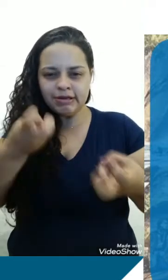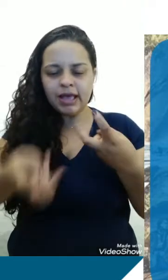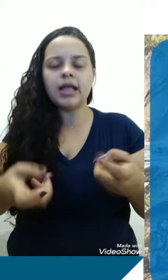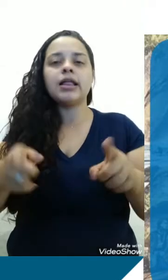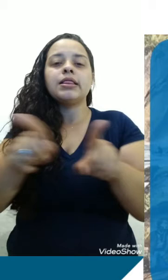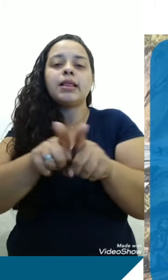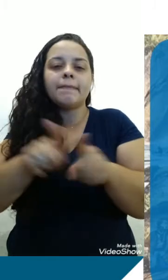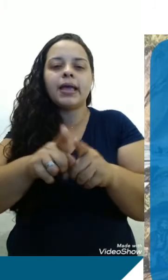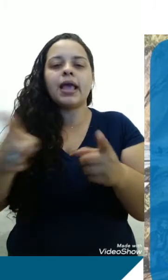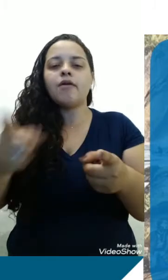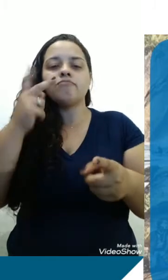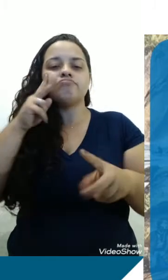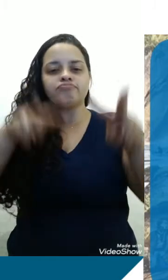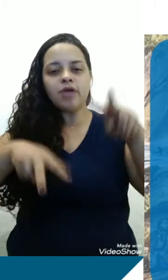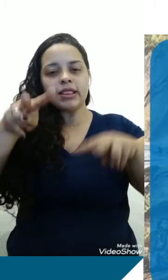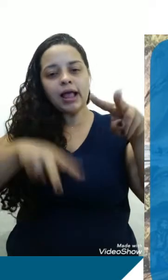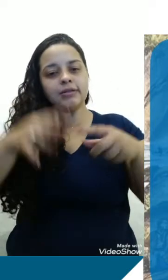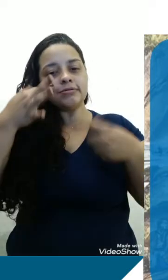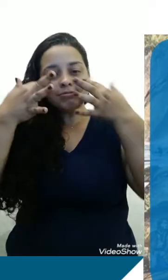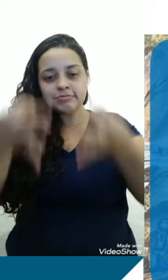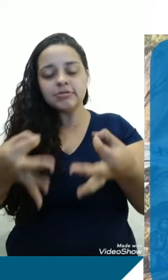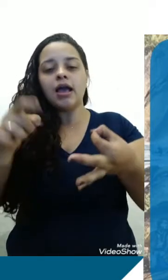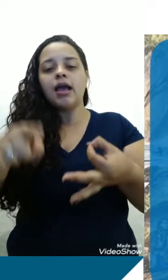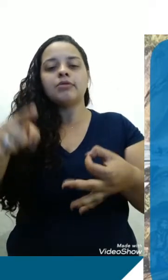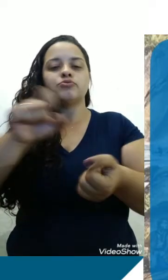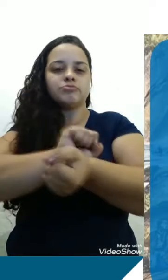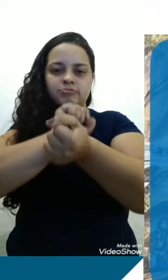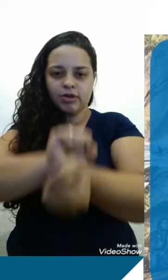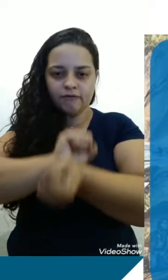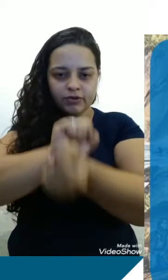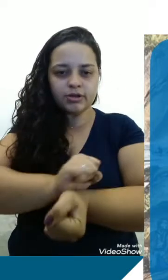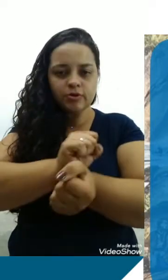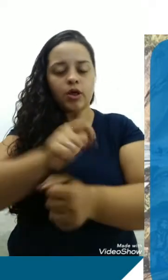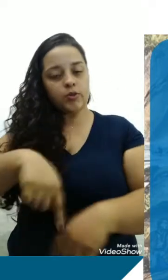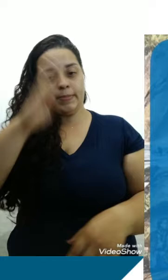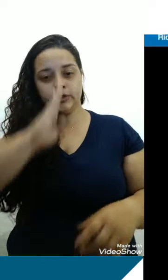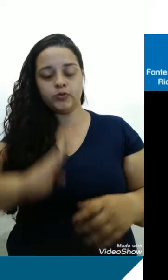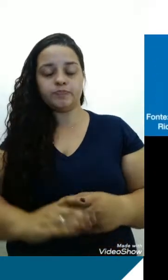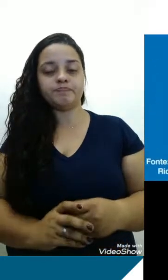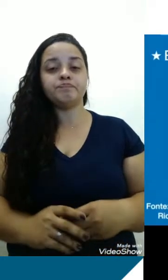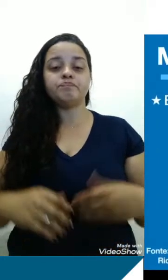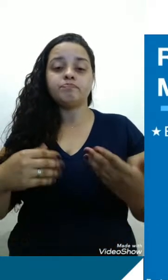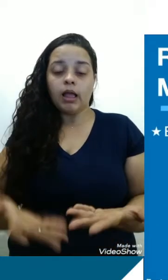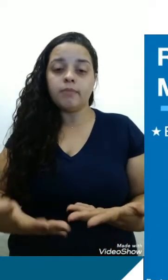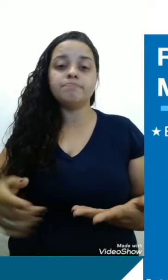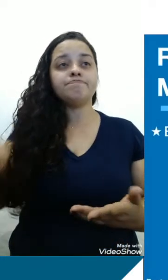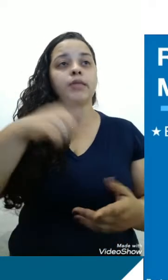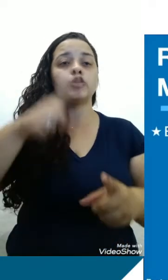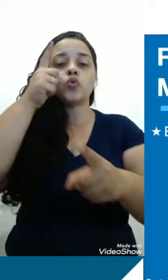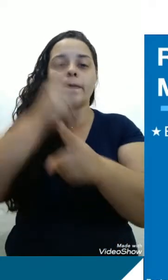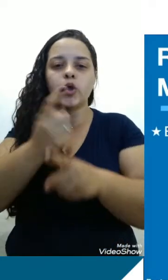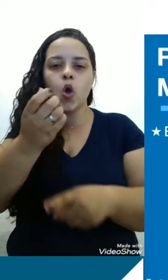da escravidão africana desde o século XVI ao século XVIII aqui no Brasil. Vamos lá? Então, pessoal,